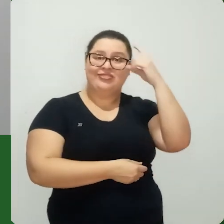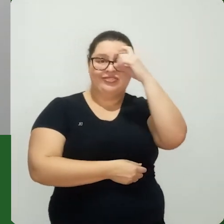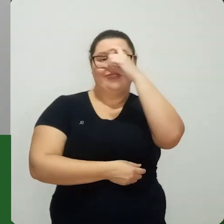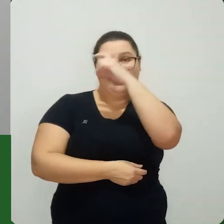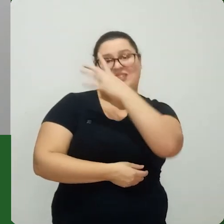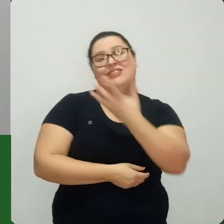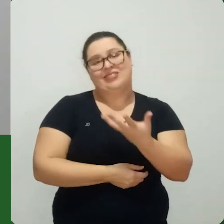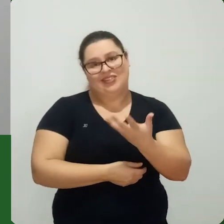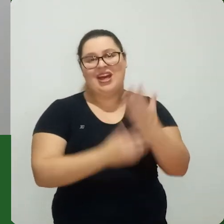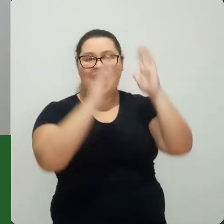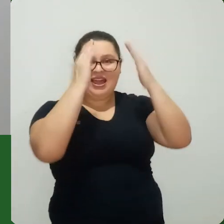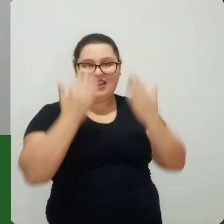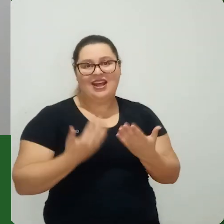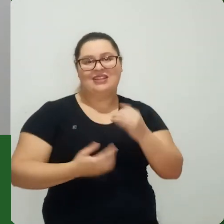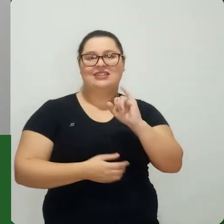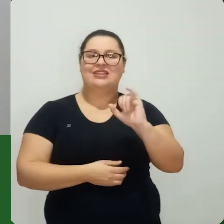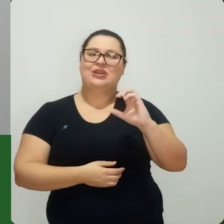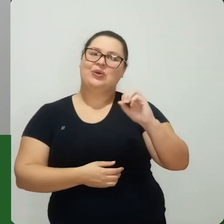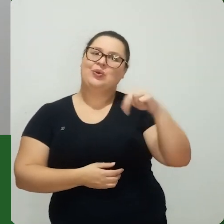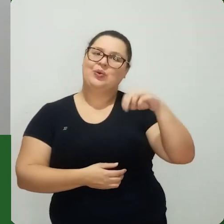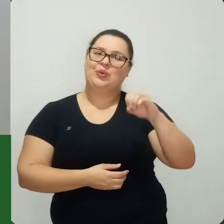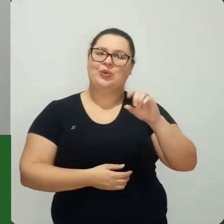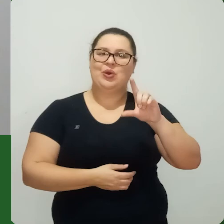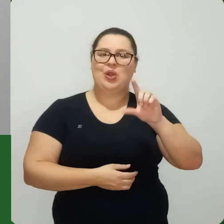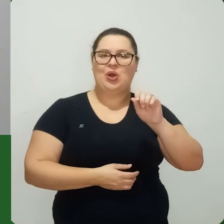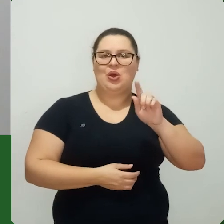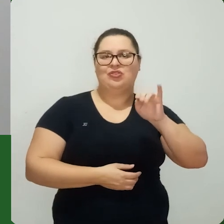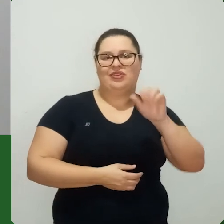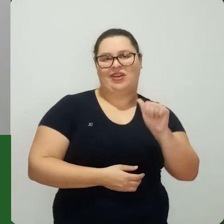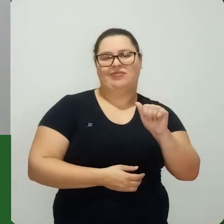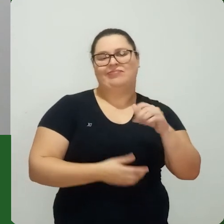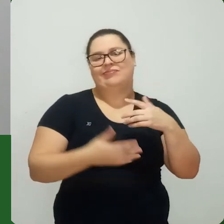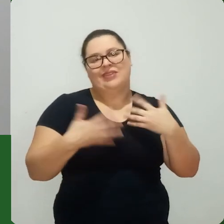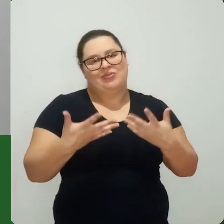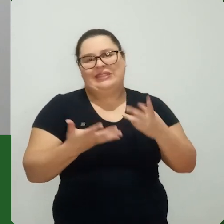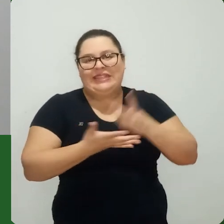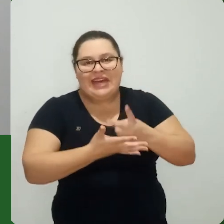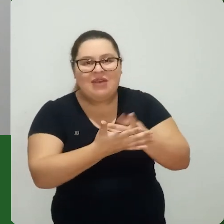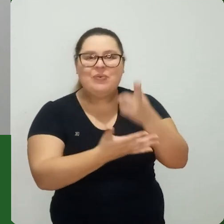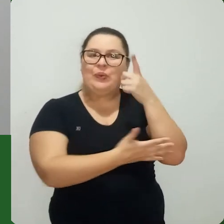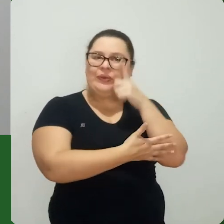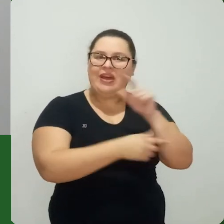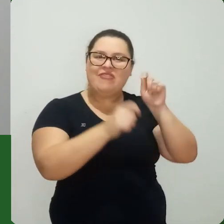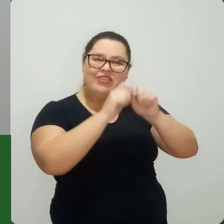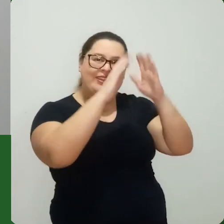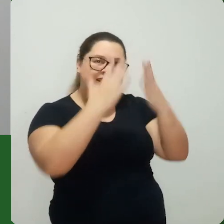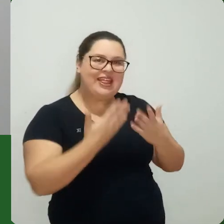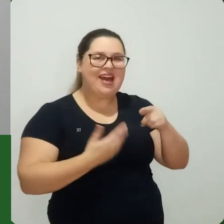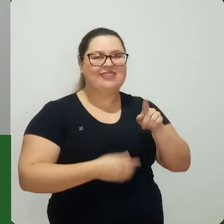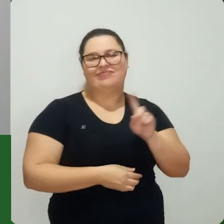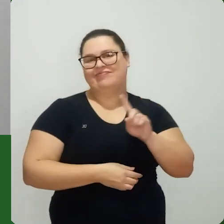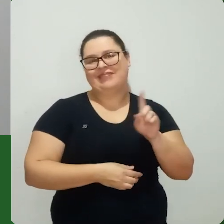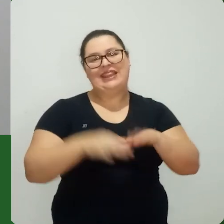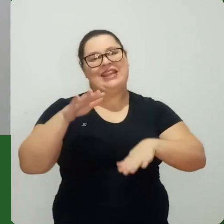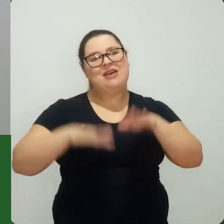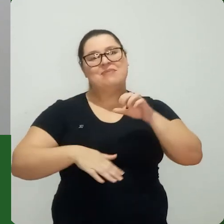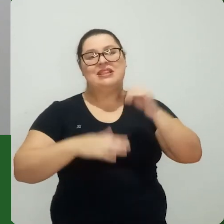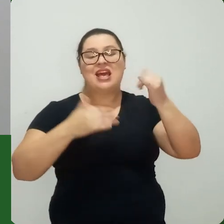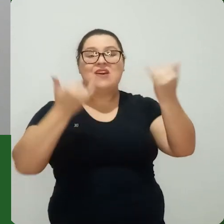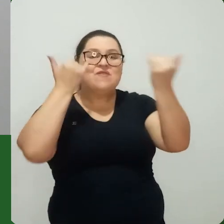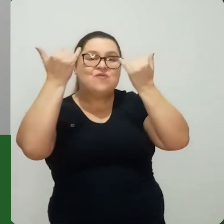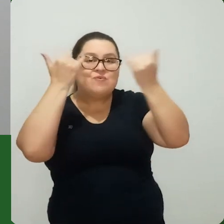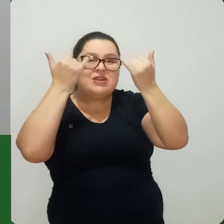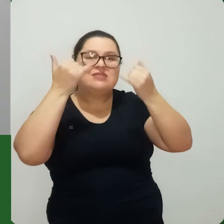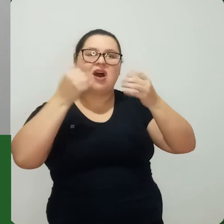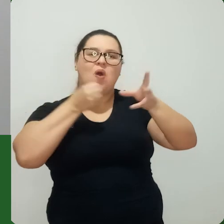pessoa. Portanto, fica bastante difícil fazer essa análise cronológica. Não é sempre que a gente vai conseguir fazer essa análise cronológica. Depende, então,